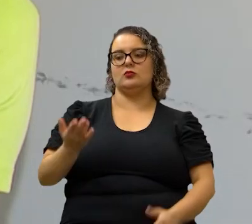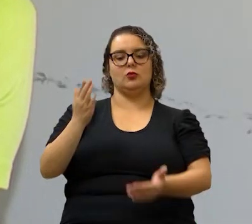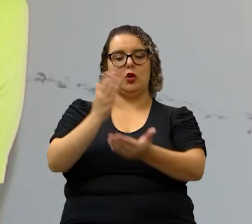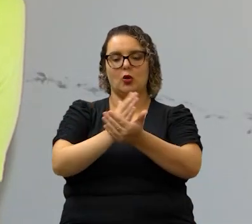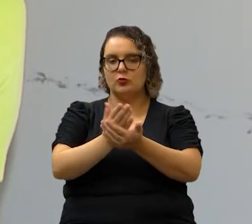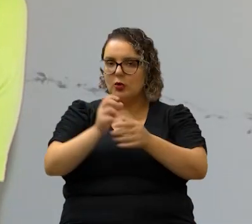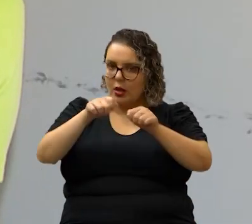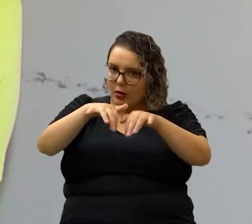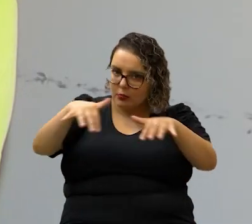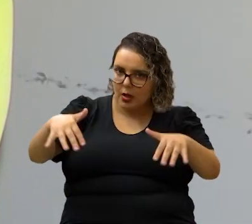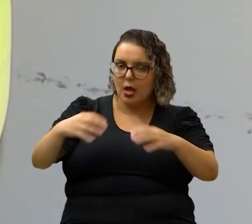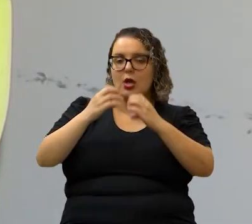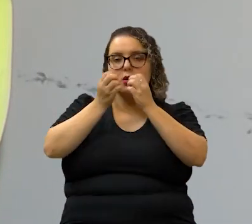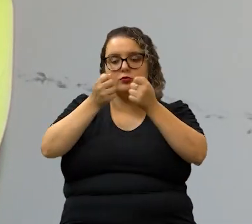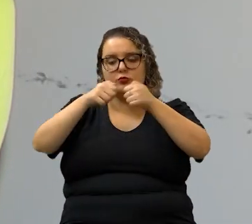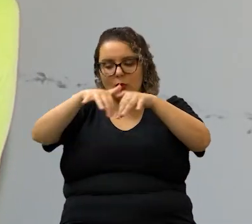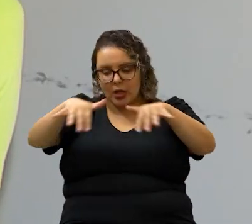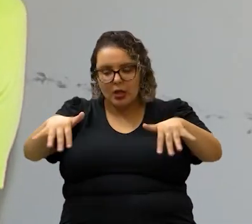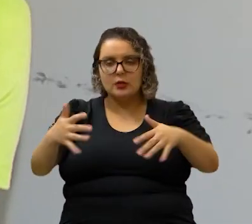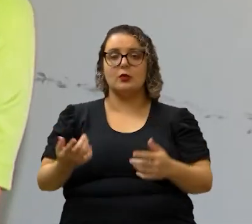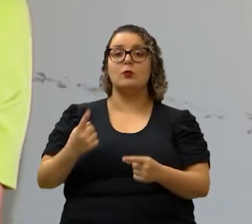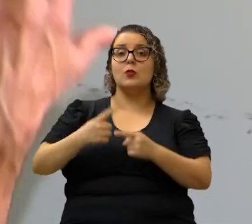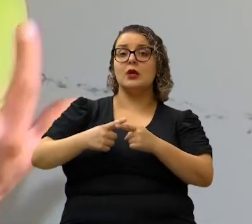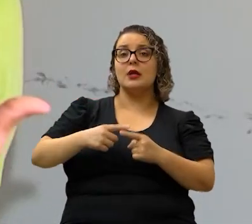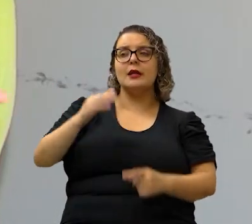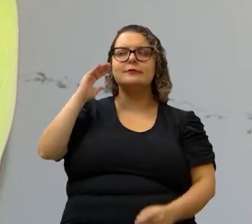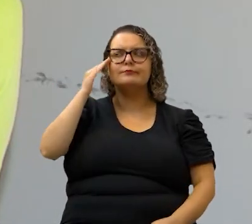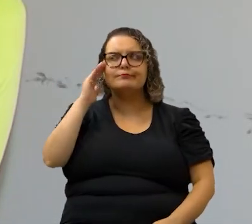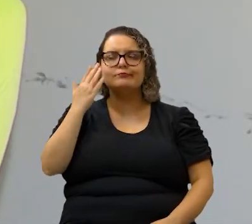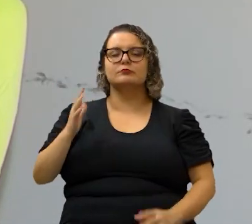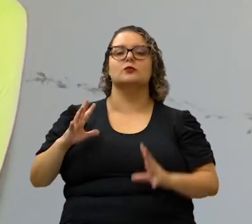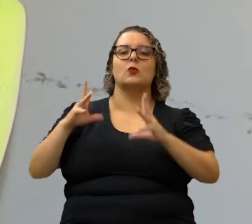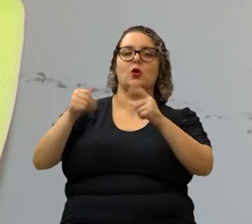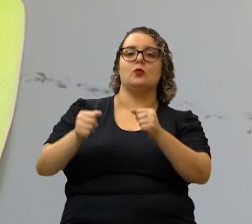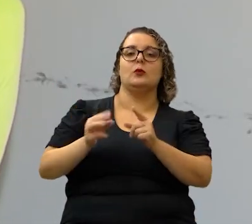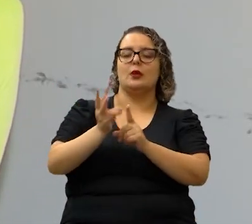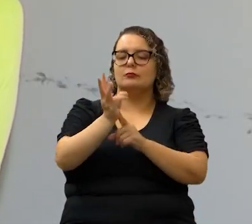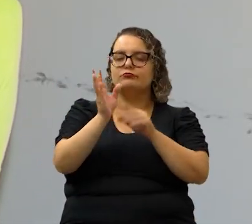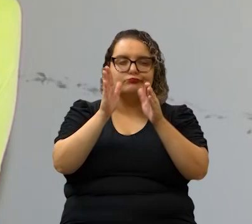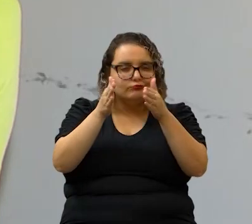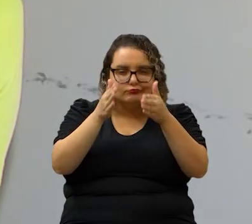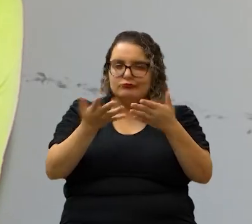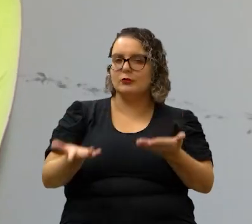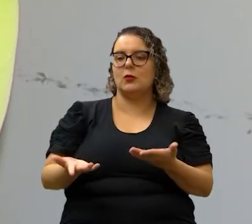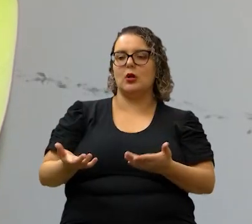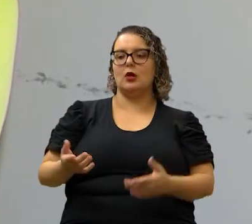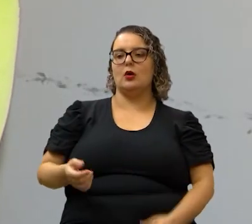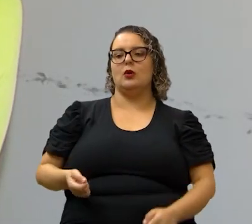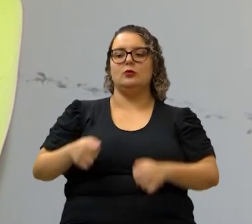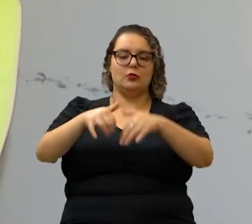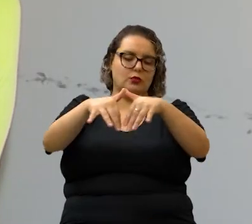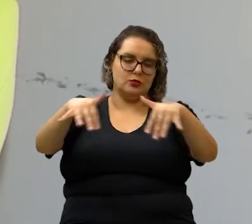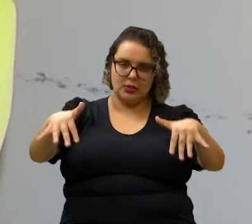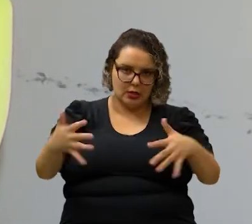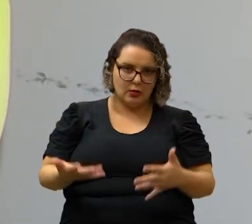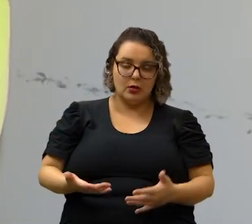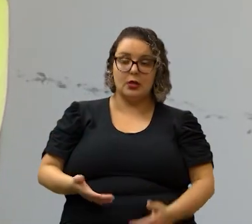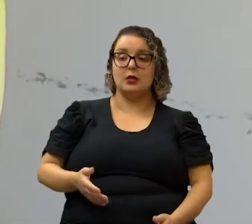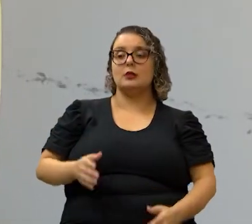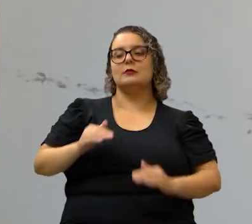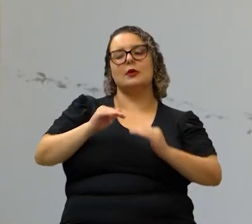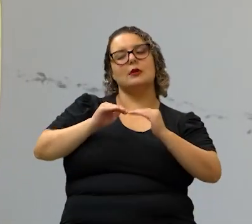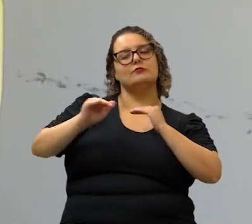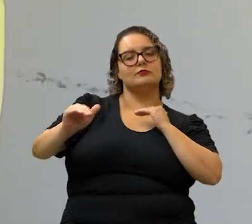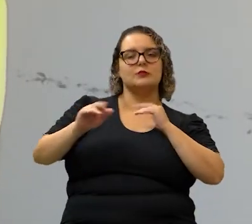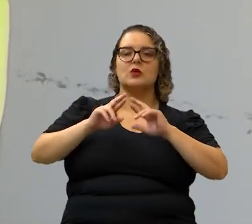derivados de mandioca, do milho, justamente porque a gente entende que, no geral, se foca muito no trigo, né, nos derivados do trigo. Então, a gente quer ir